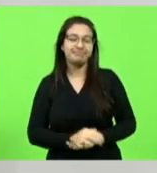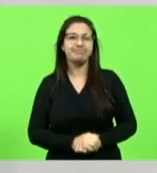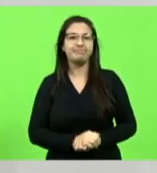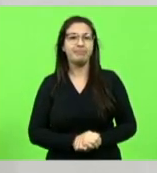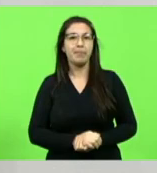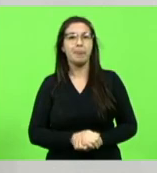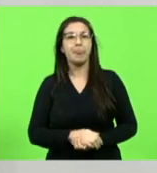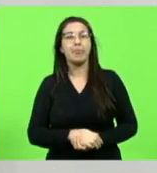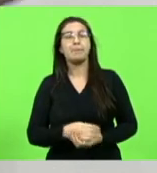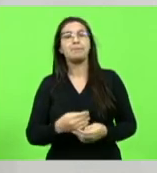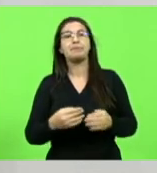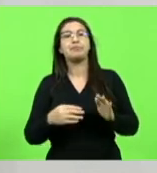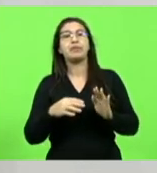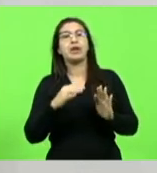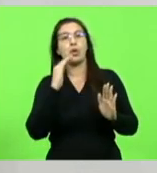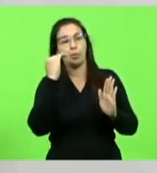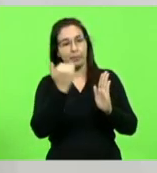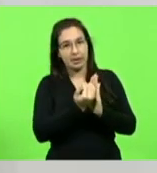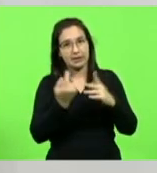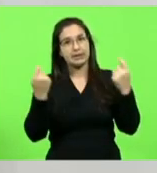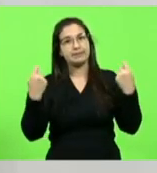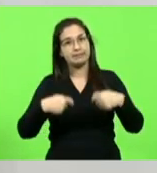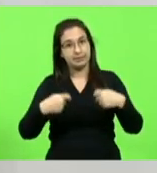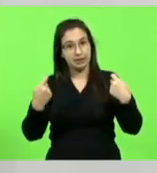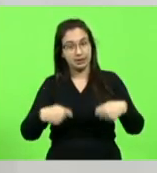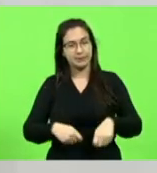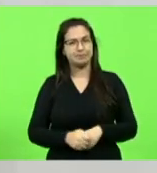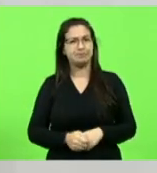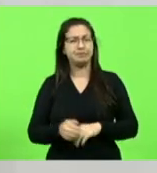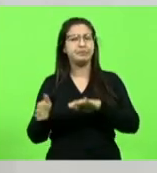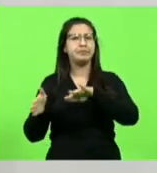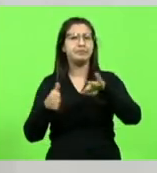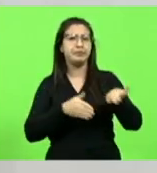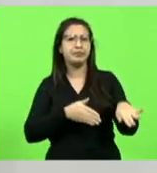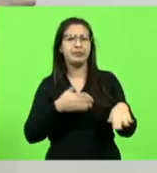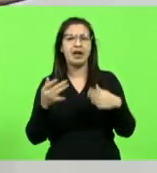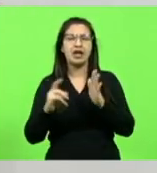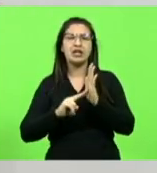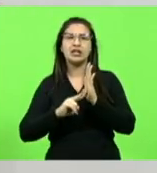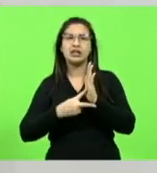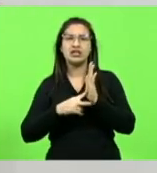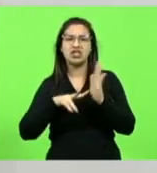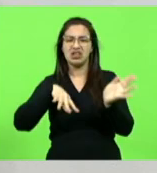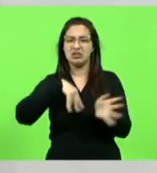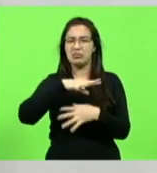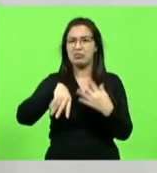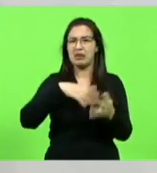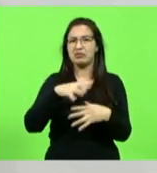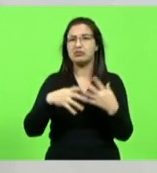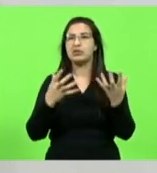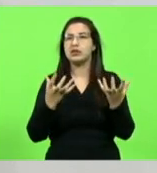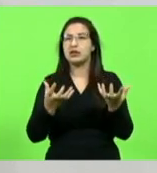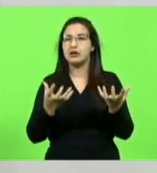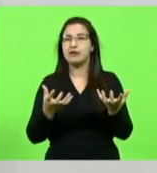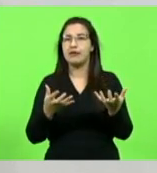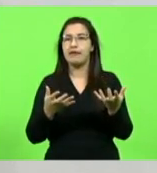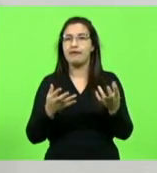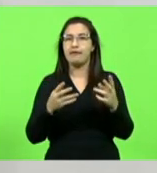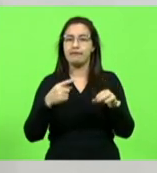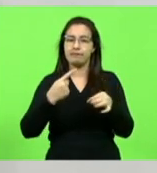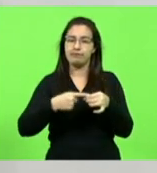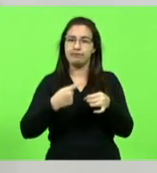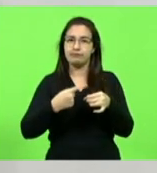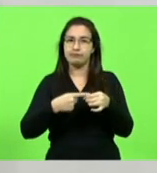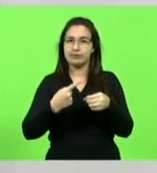incentivos importam. Agora, imagine um sindicato baderneiro que adora tornar uma cidade de refém para promover os